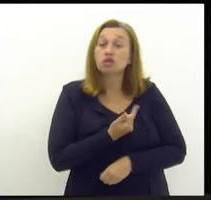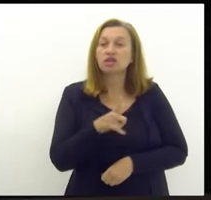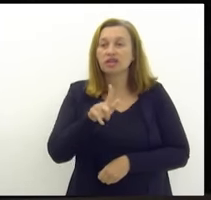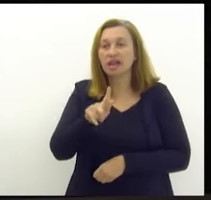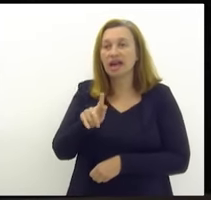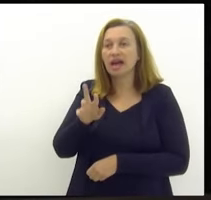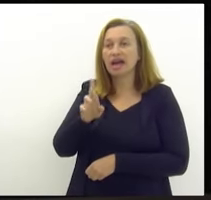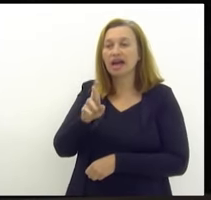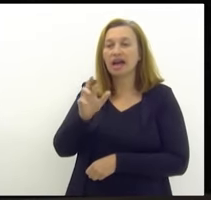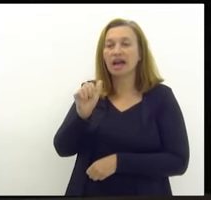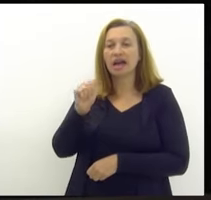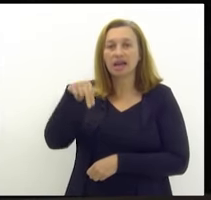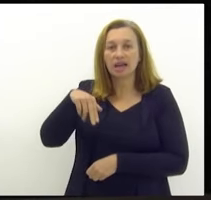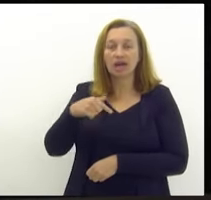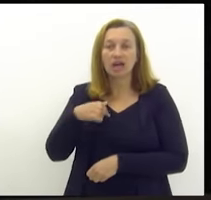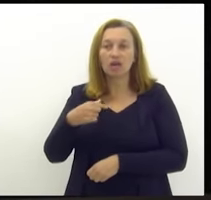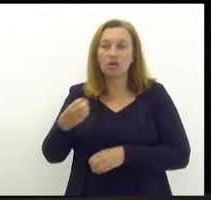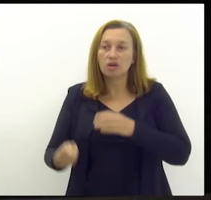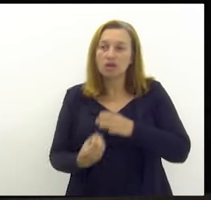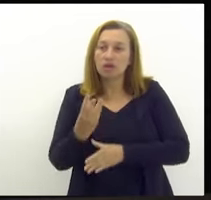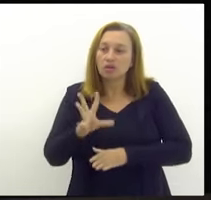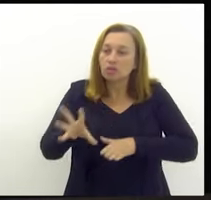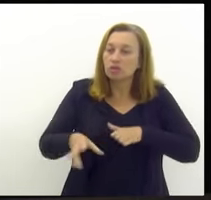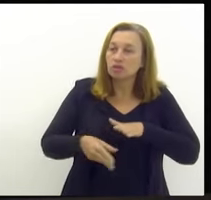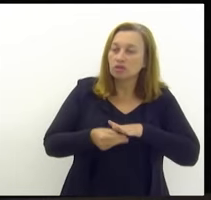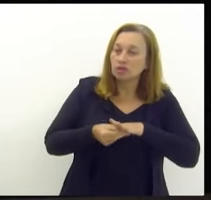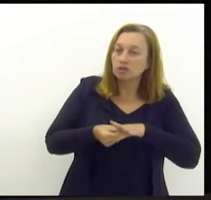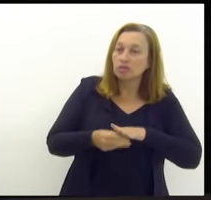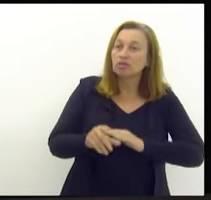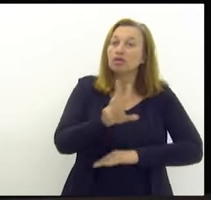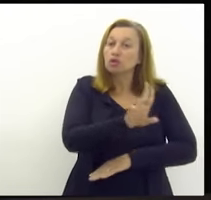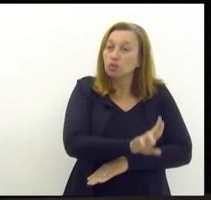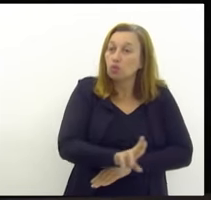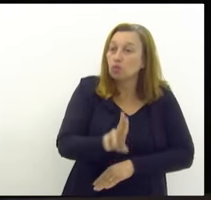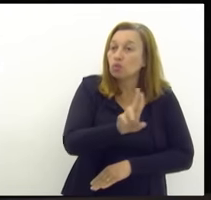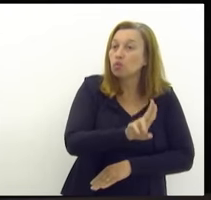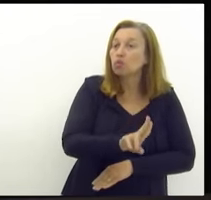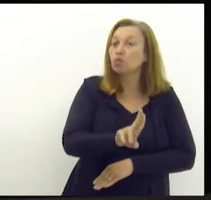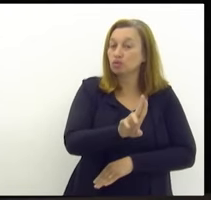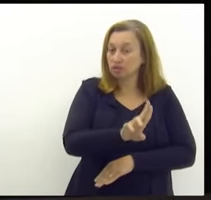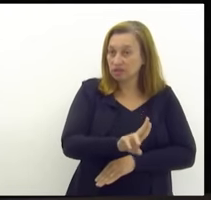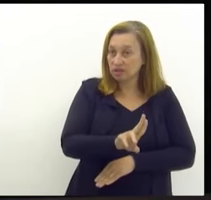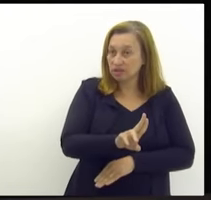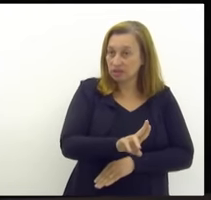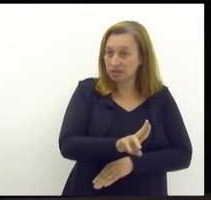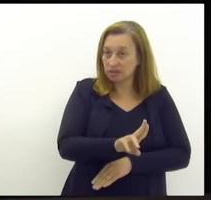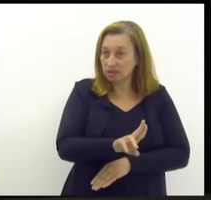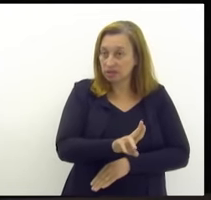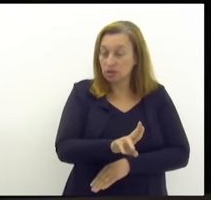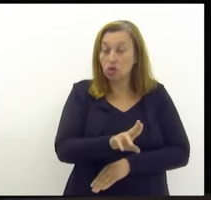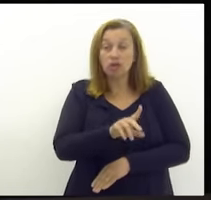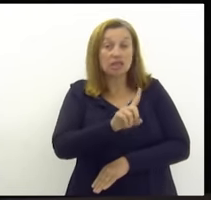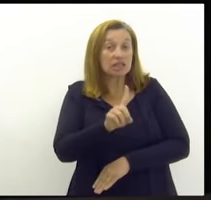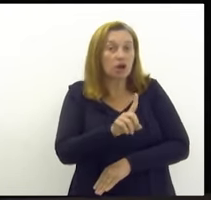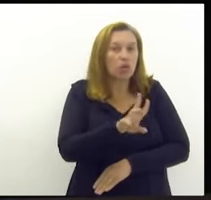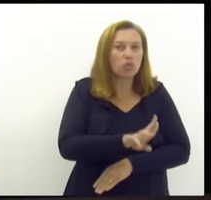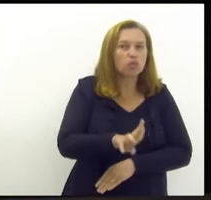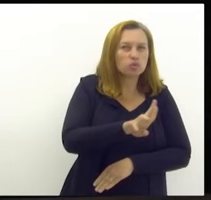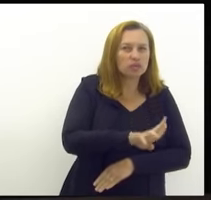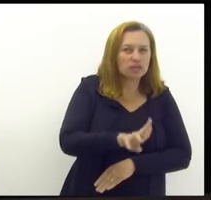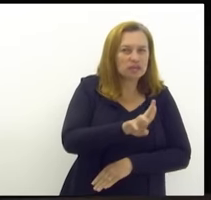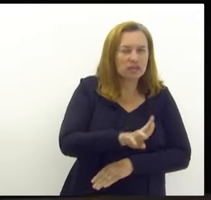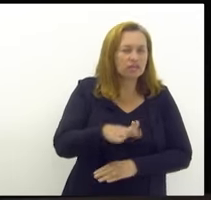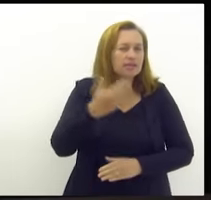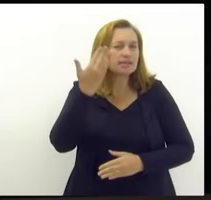coloquei uma Emenda para que utilize esse né aquilo que não foi utilizado esse